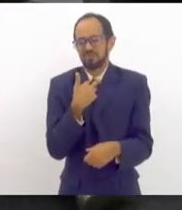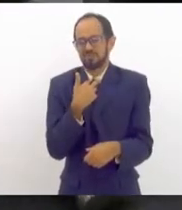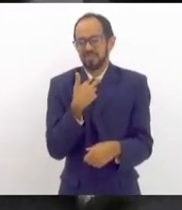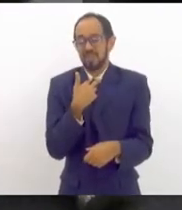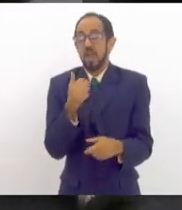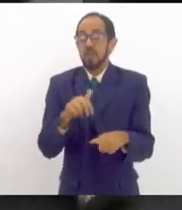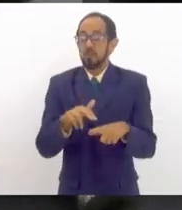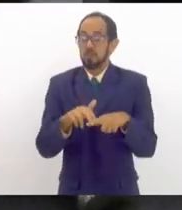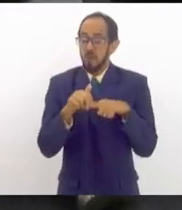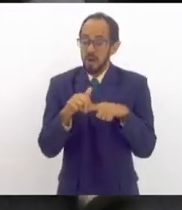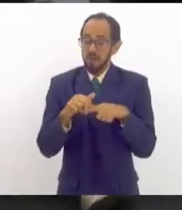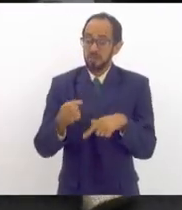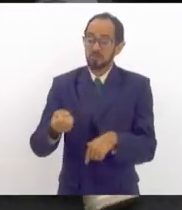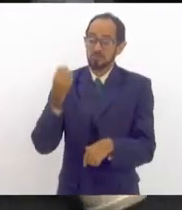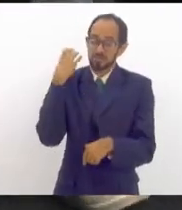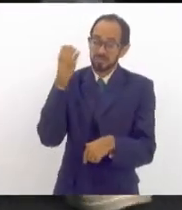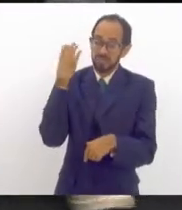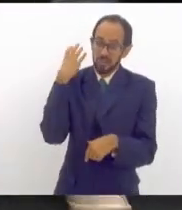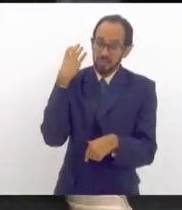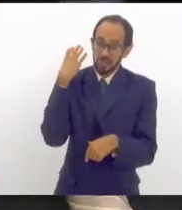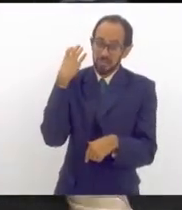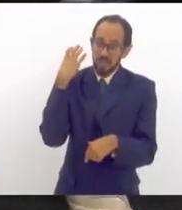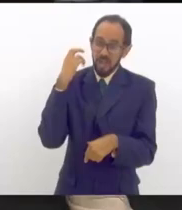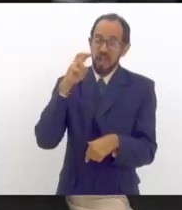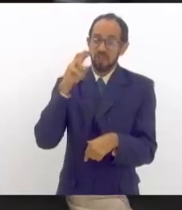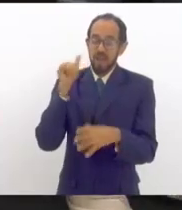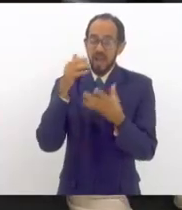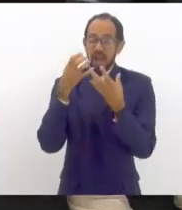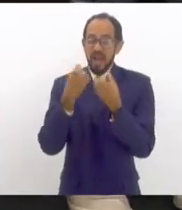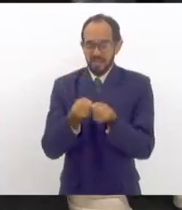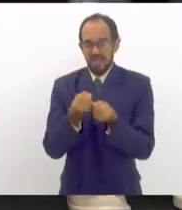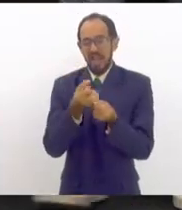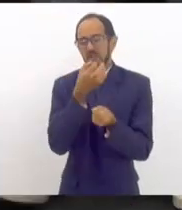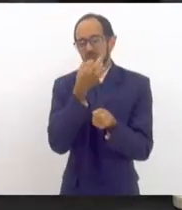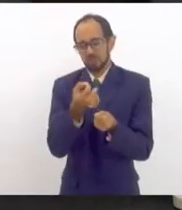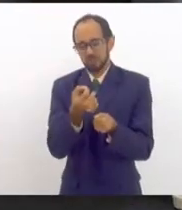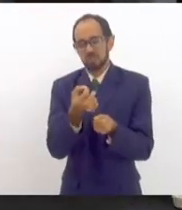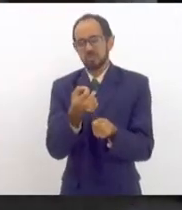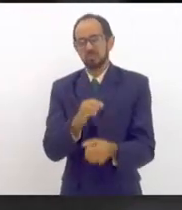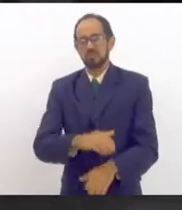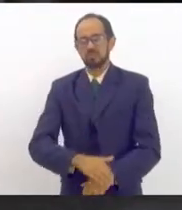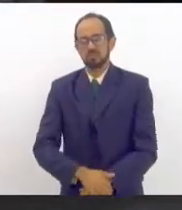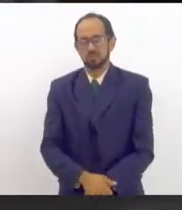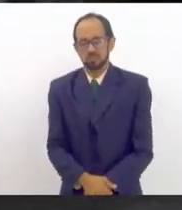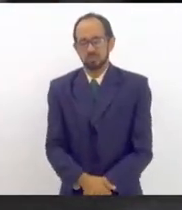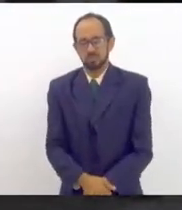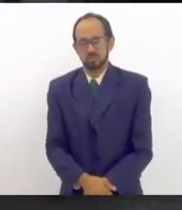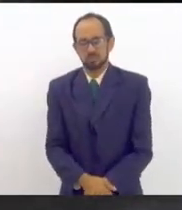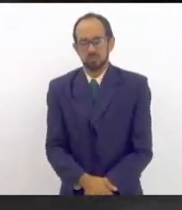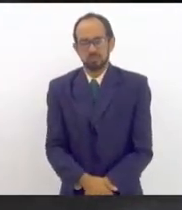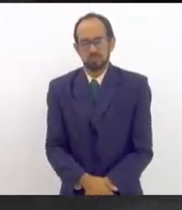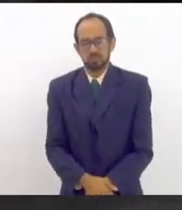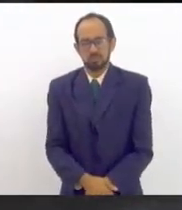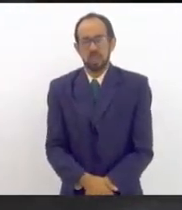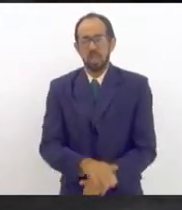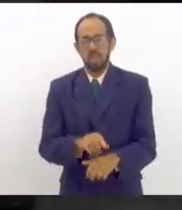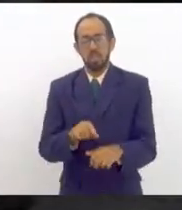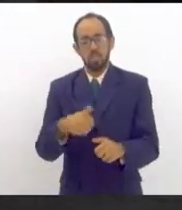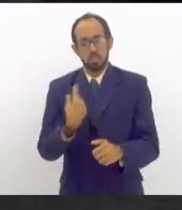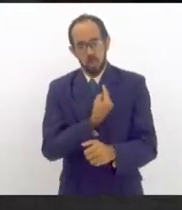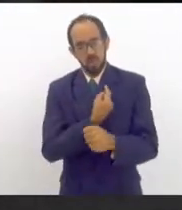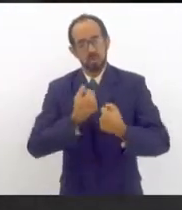ignorância acatará aquela sugestão por isso eu acho que nós temos que tomar conta